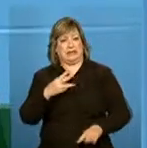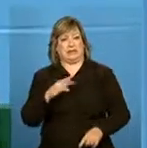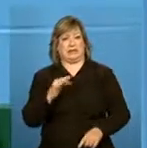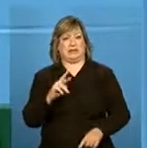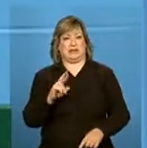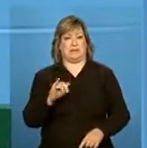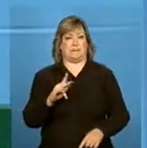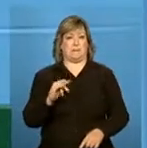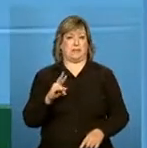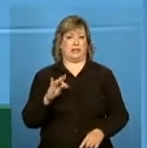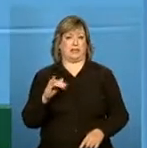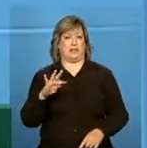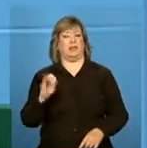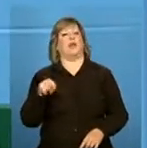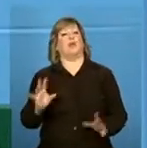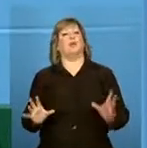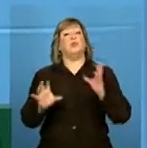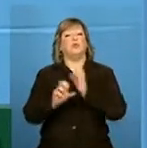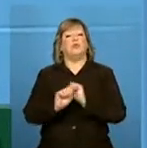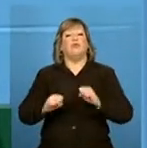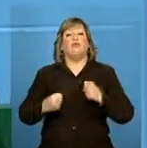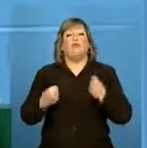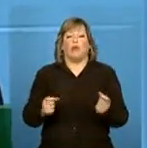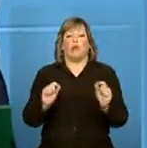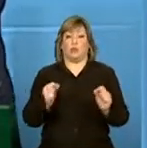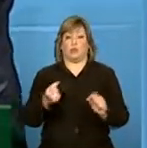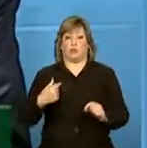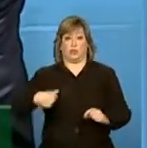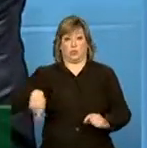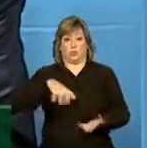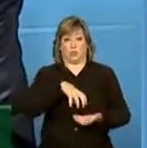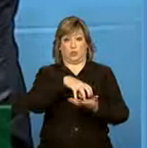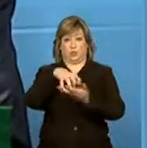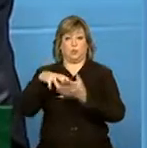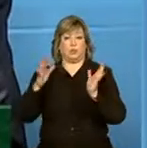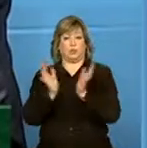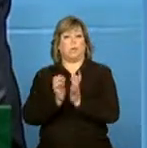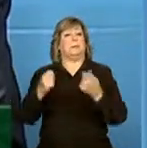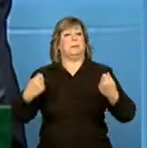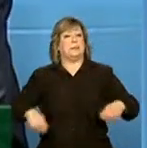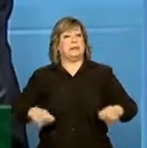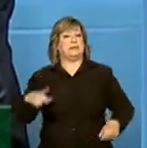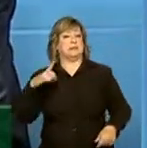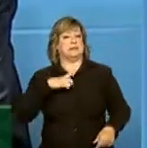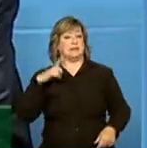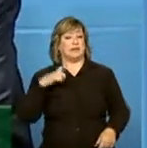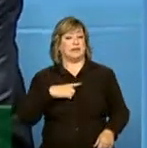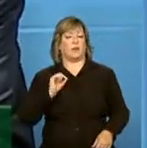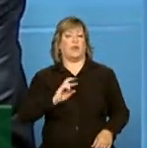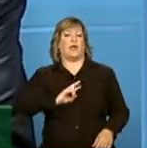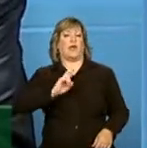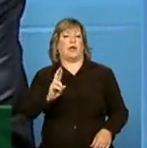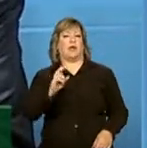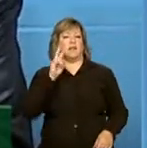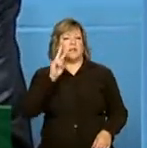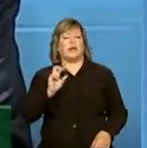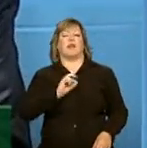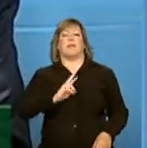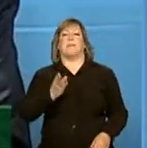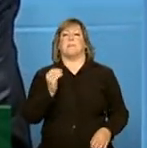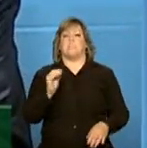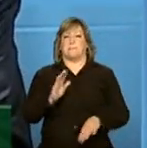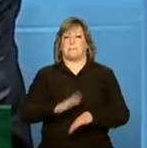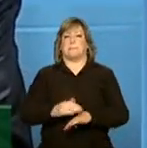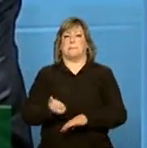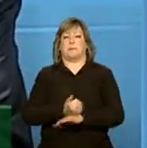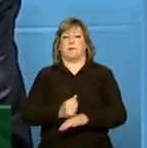é um somatório de esforços nos quais as instituições devem terão um resultado mais eficiente na luta que